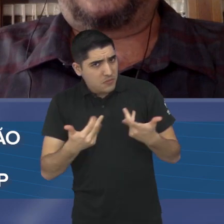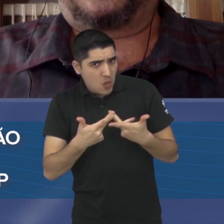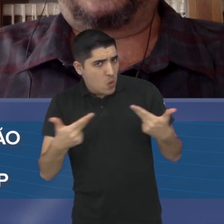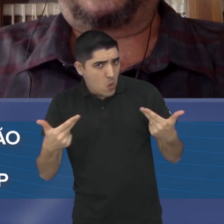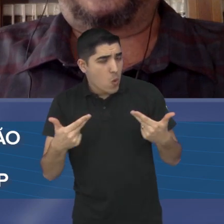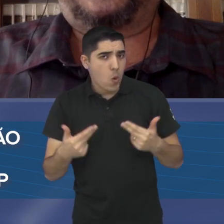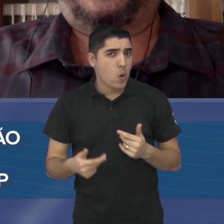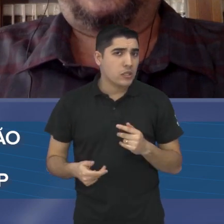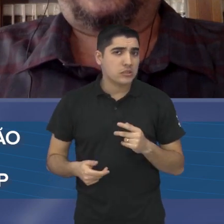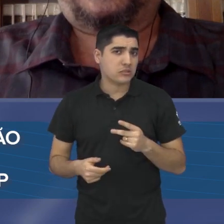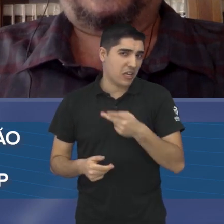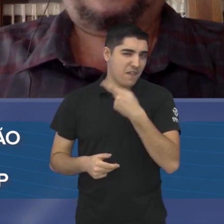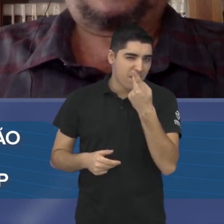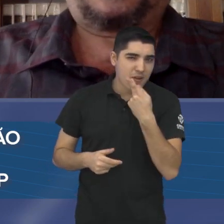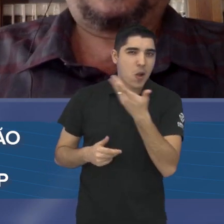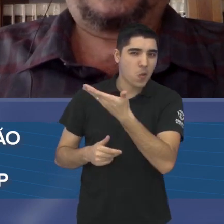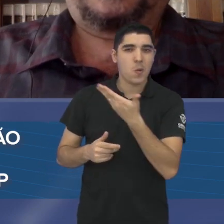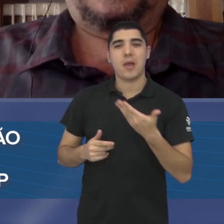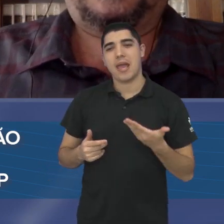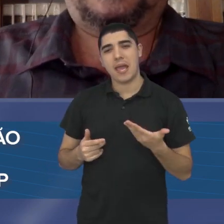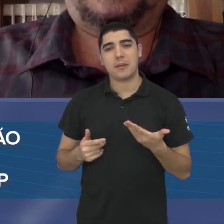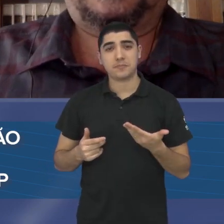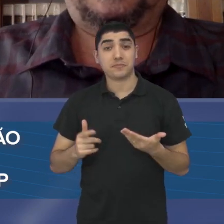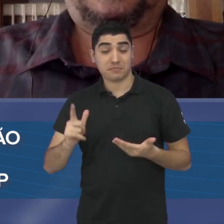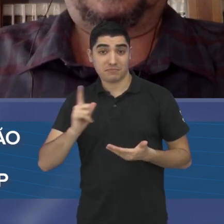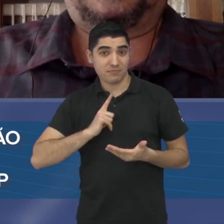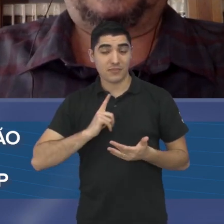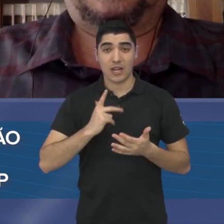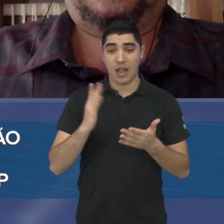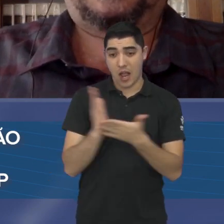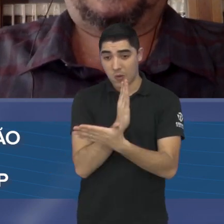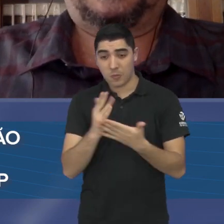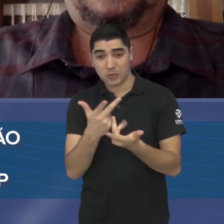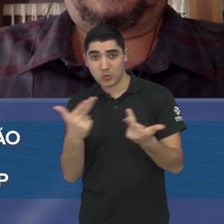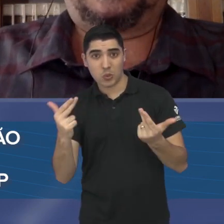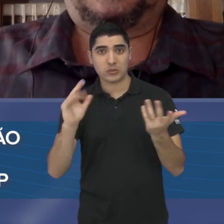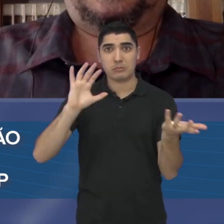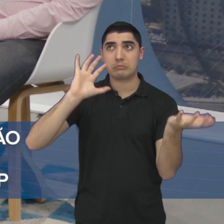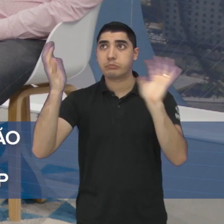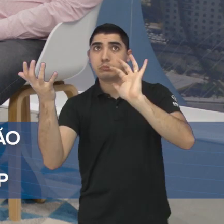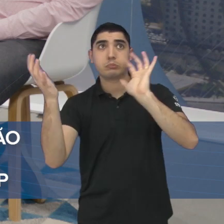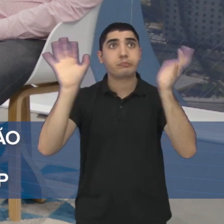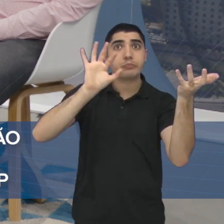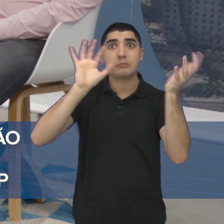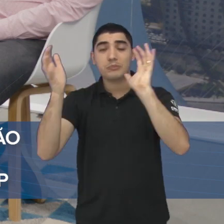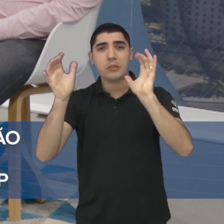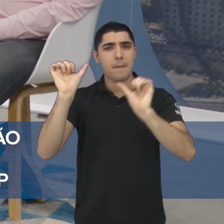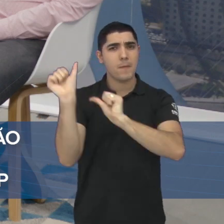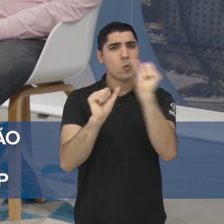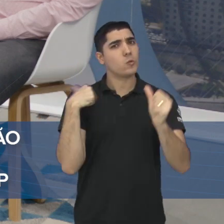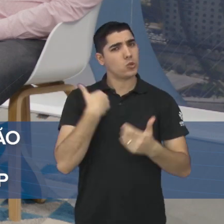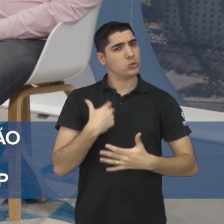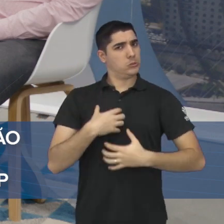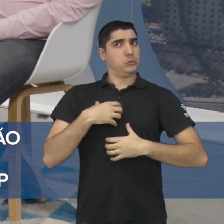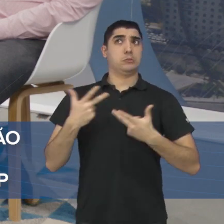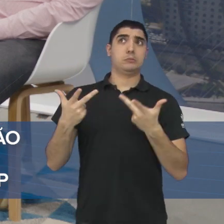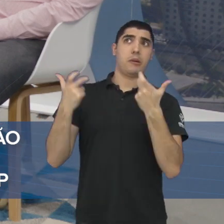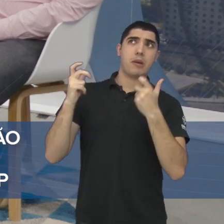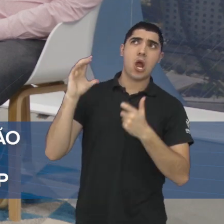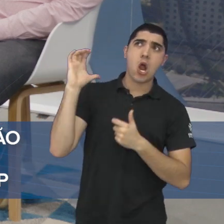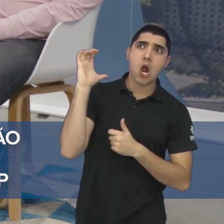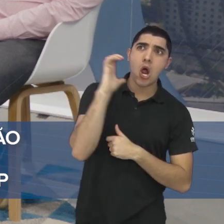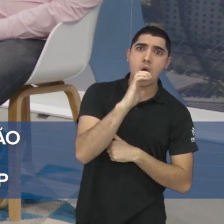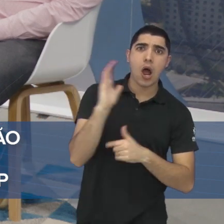Quer fazer alguma colocação, professor? Ele falou das mudanças, né? Citar que já estão acontecendo, né, algumas mudanças climáticas também. A gente já